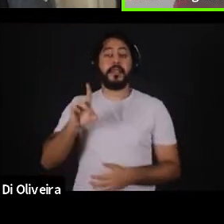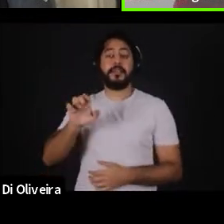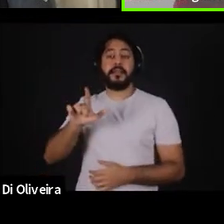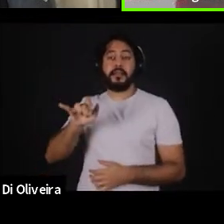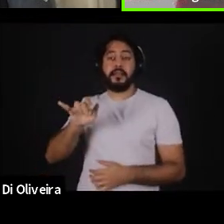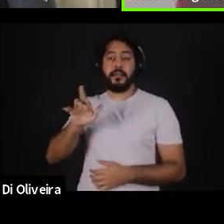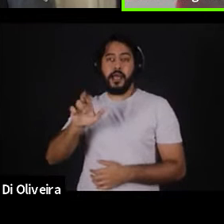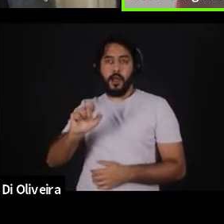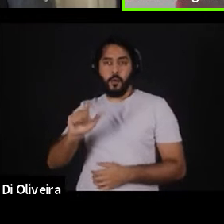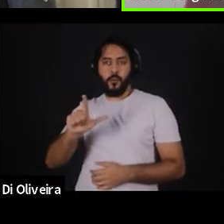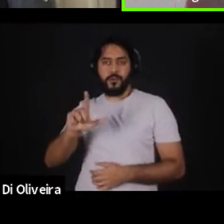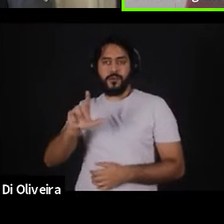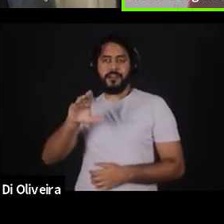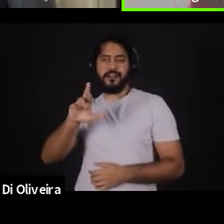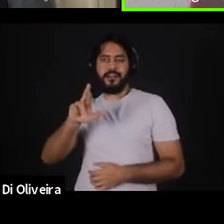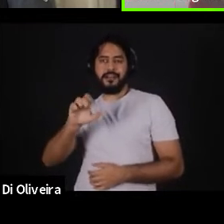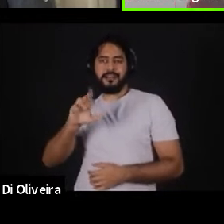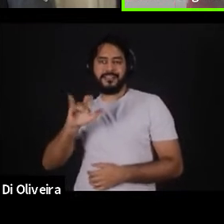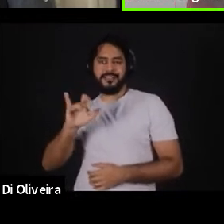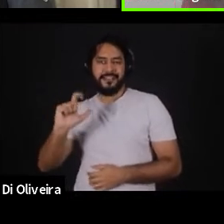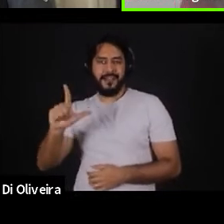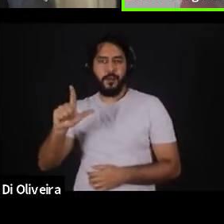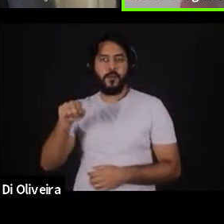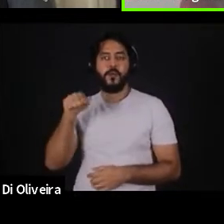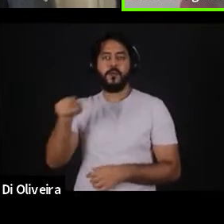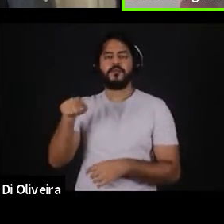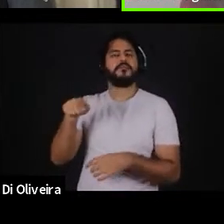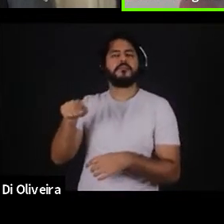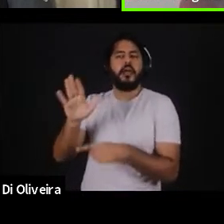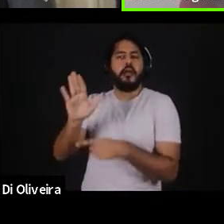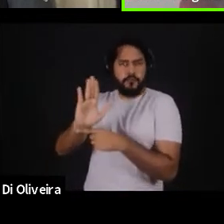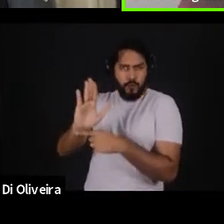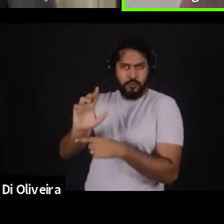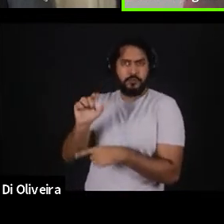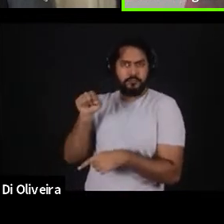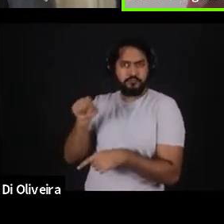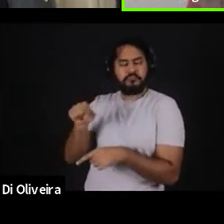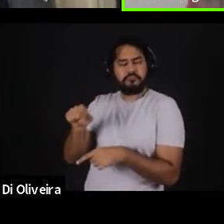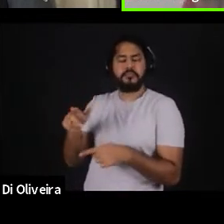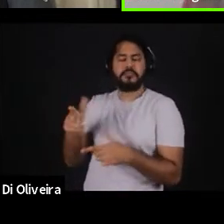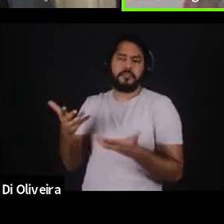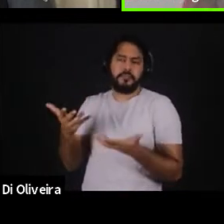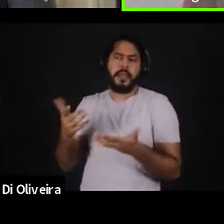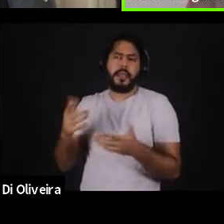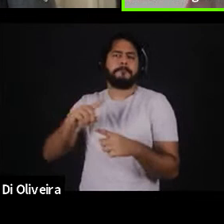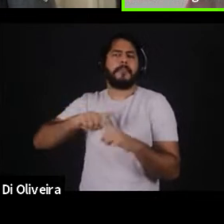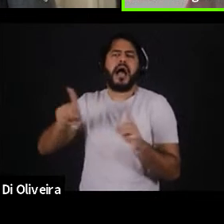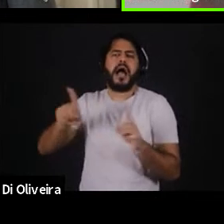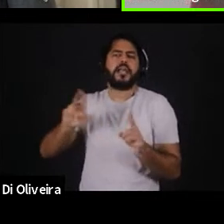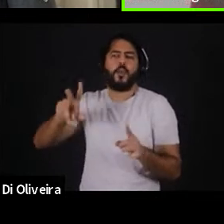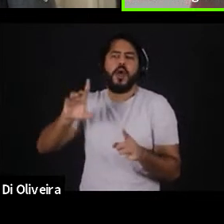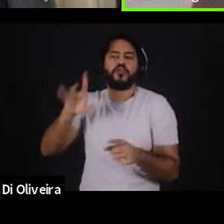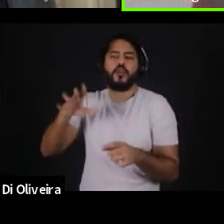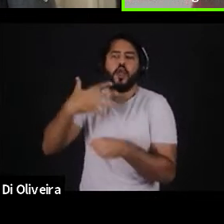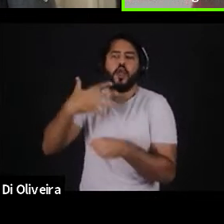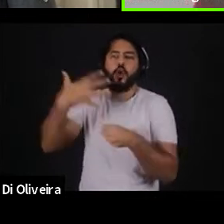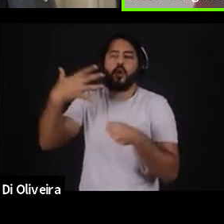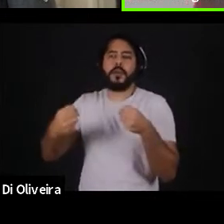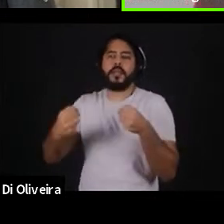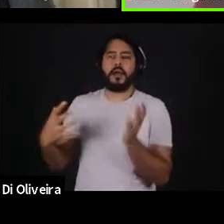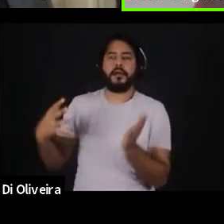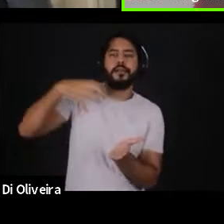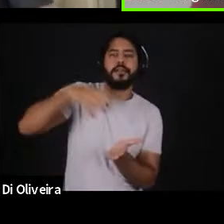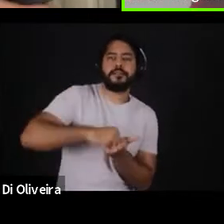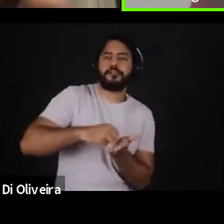racial, para muito além de uma, de um, de um, de uma mera documentação, de uma performance do Davi e